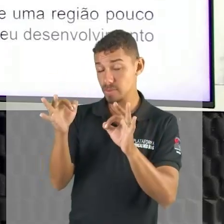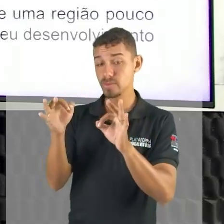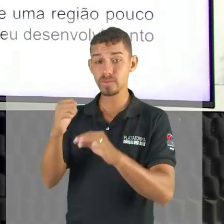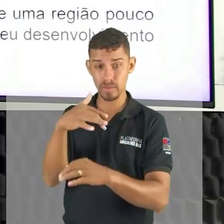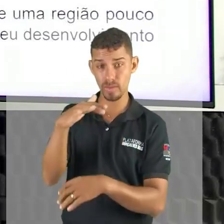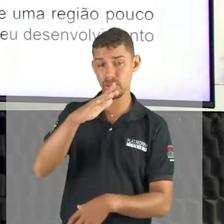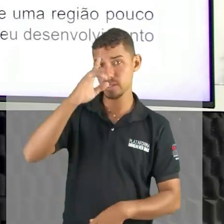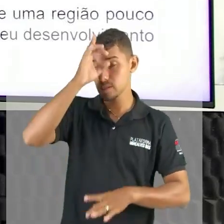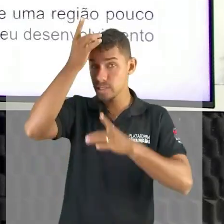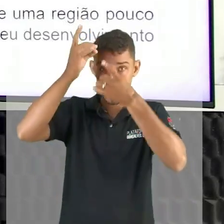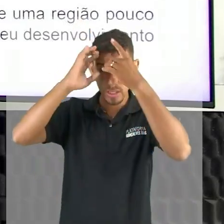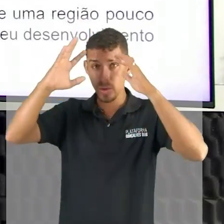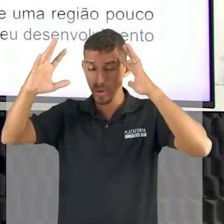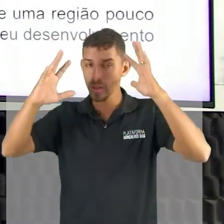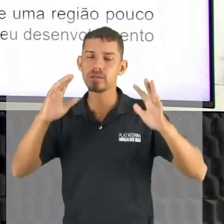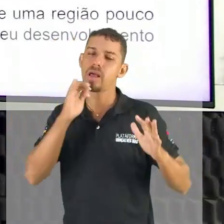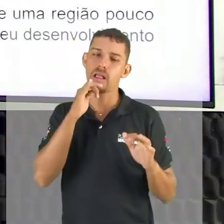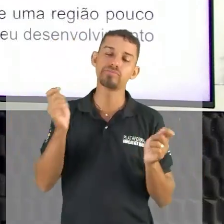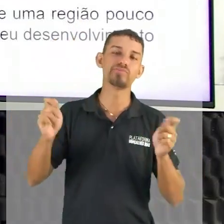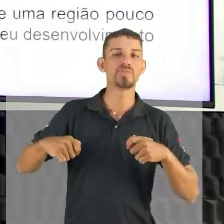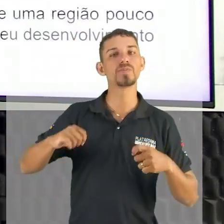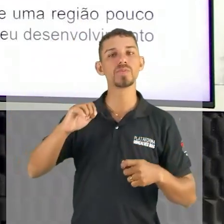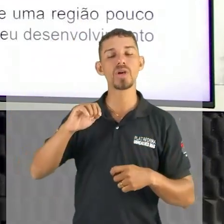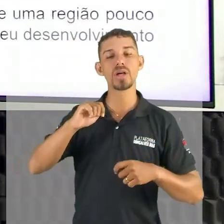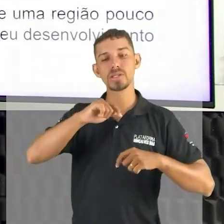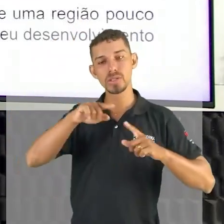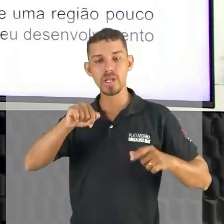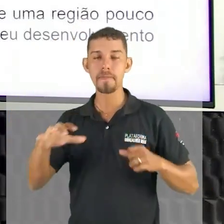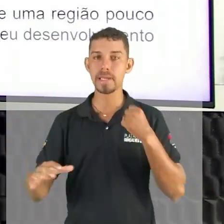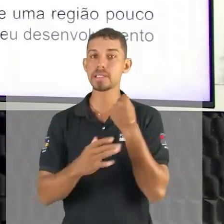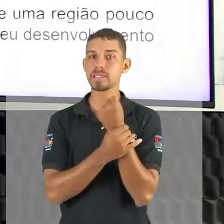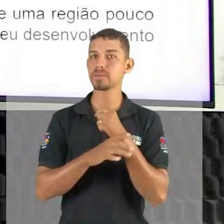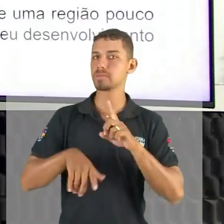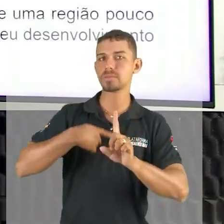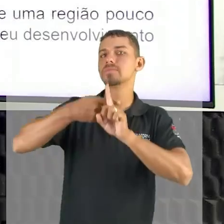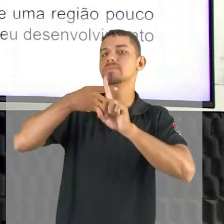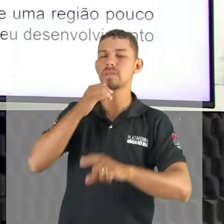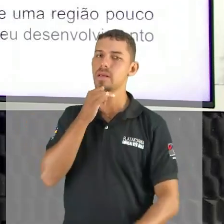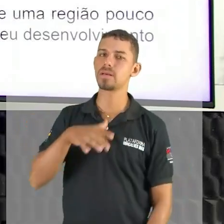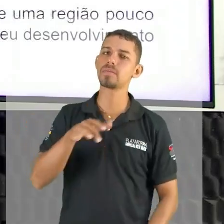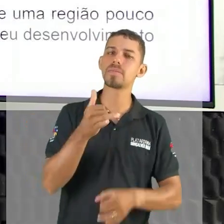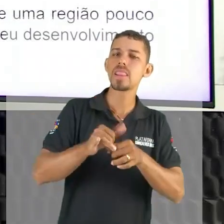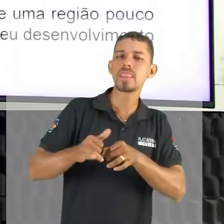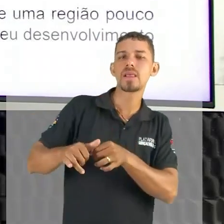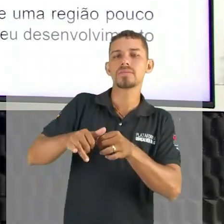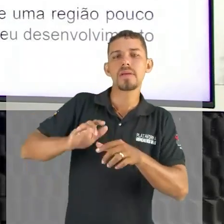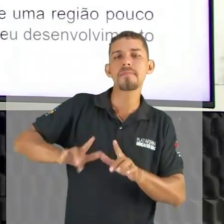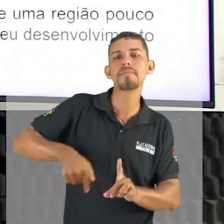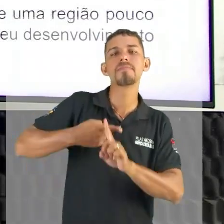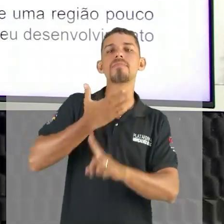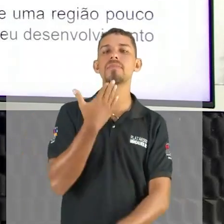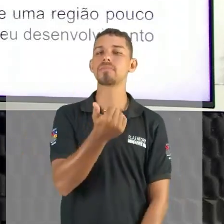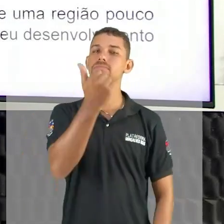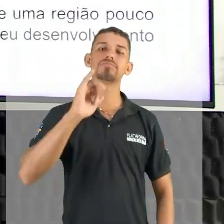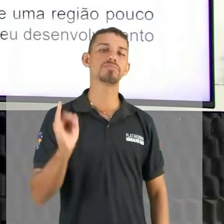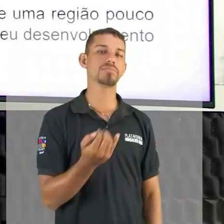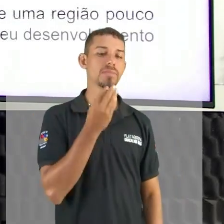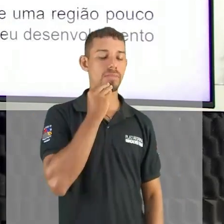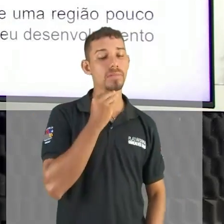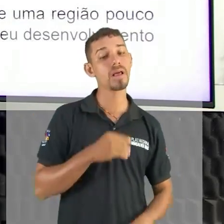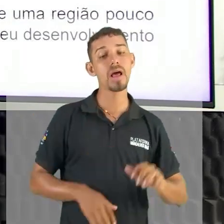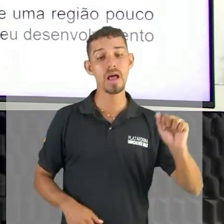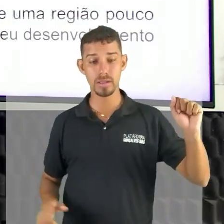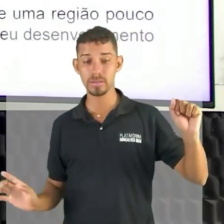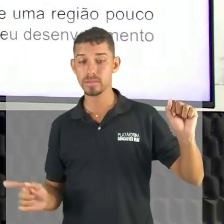portanto, ideológica, evidentemente essa zona seria mais segura e o petróleo seria muito melhor aproveitado, tá? Então a letra